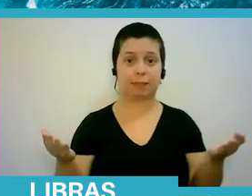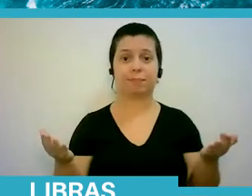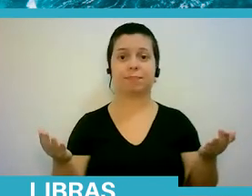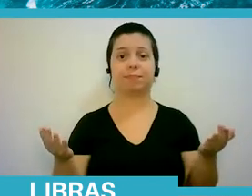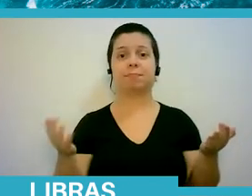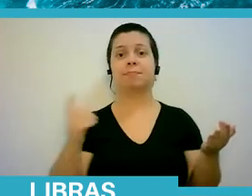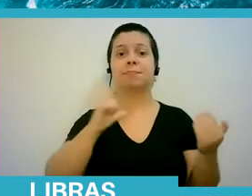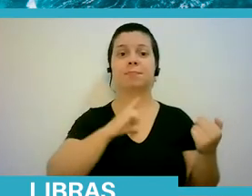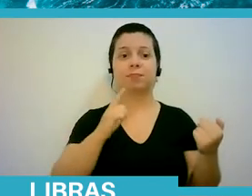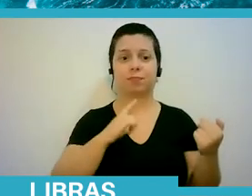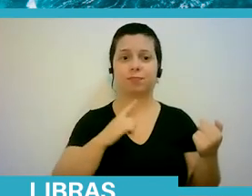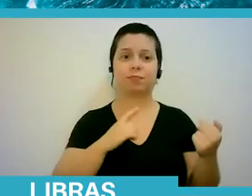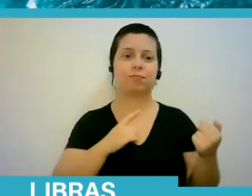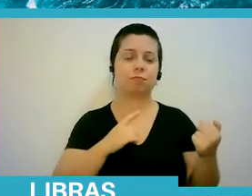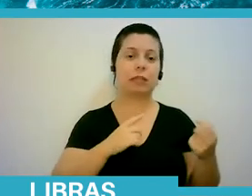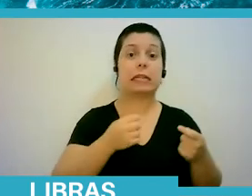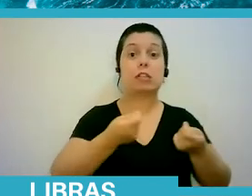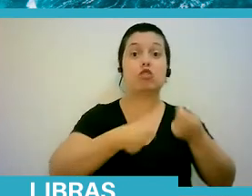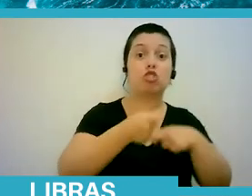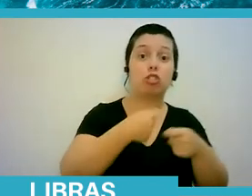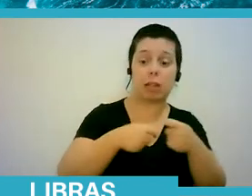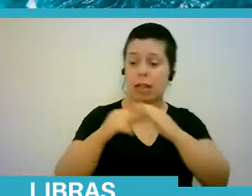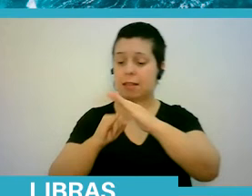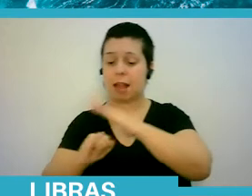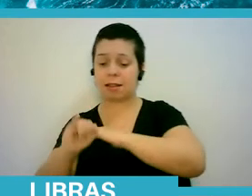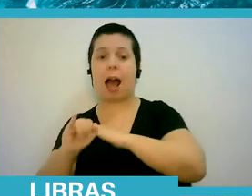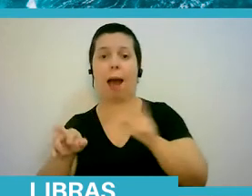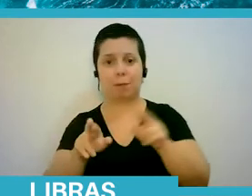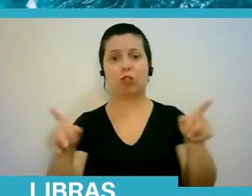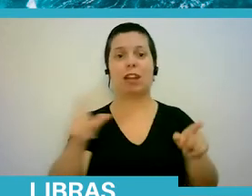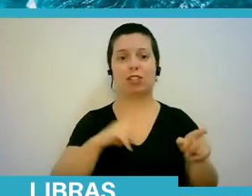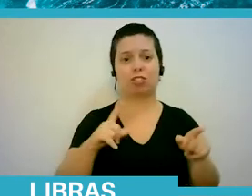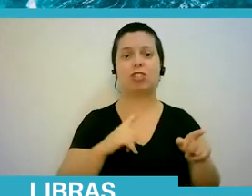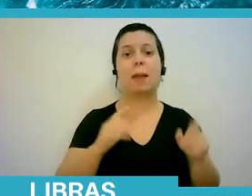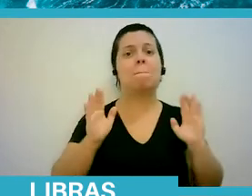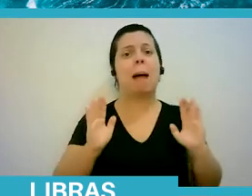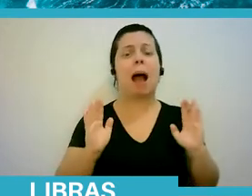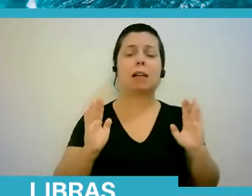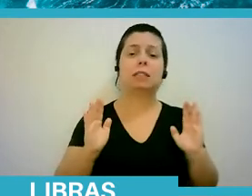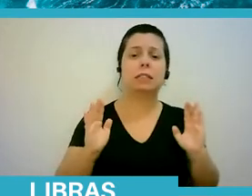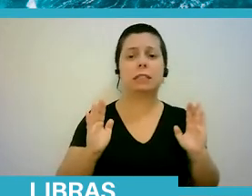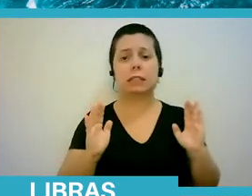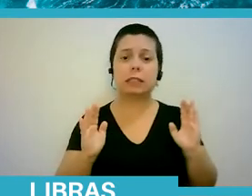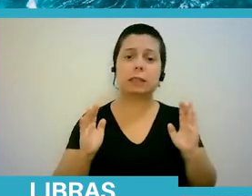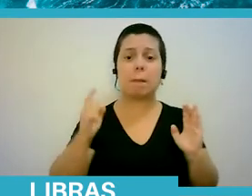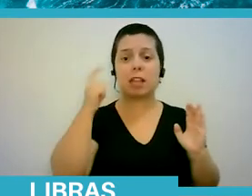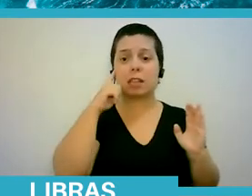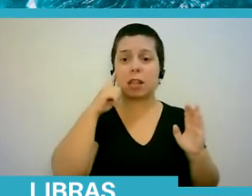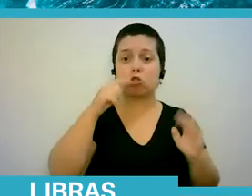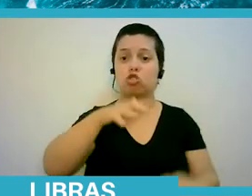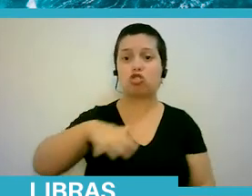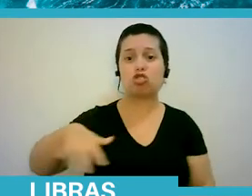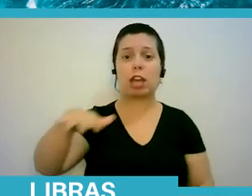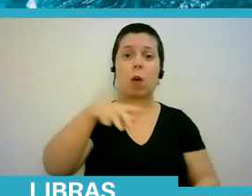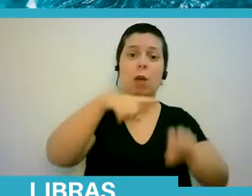essa forma de gerir empresas e negócios da administração tradicional, mas no geral, ambos, tanto o empreendedorismo como